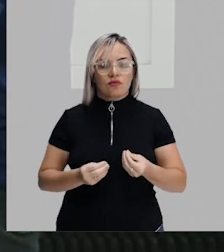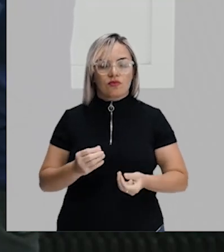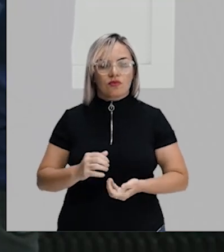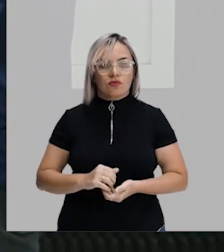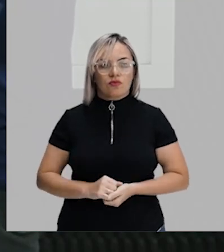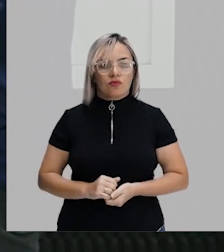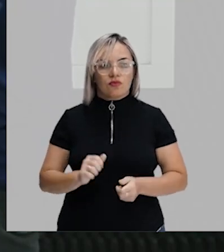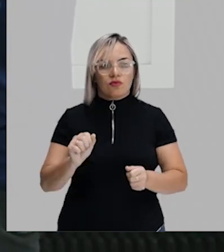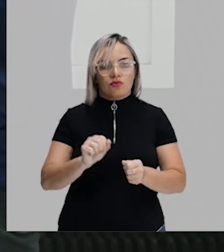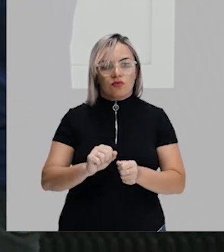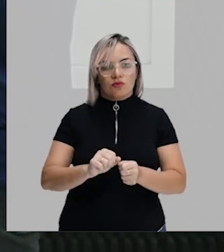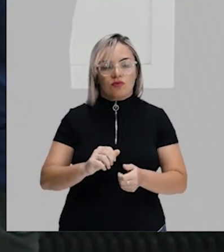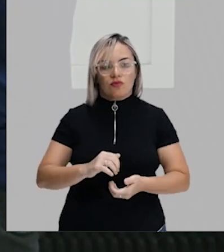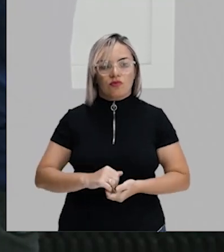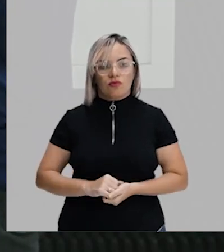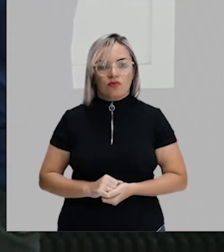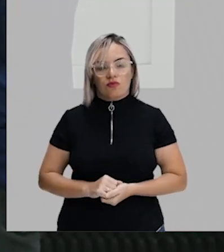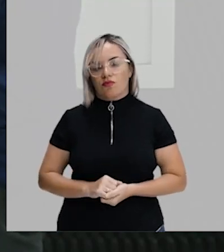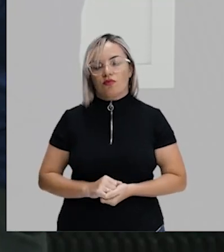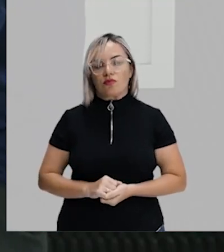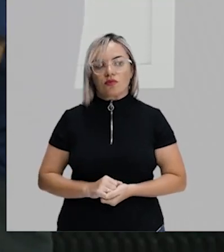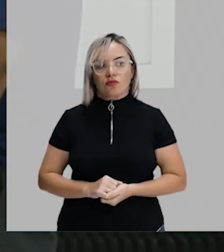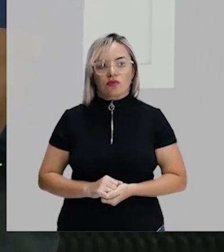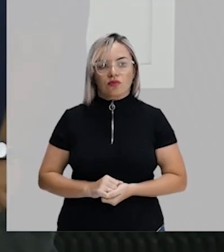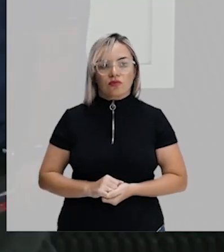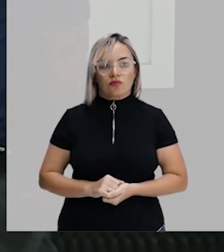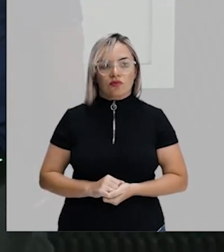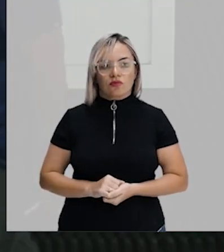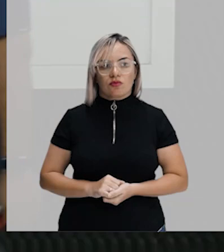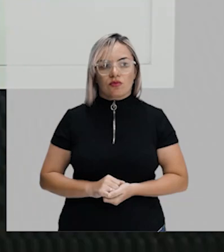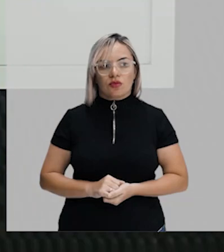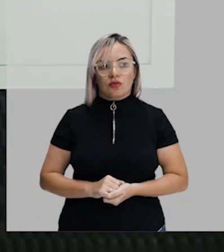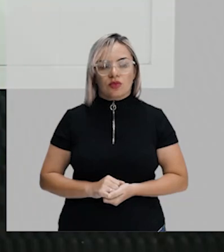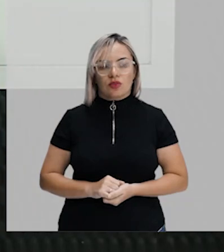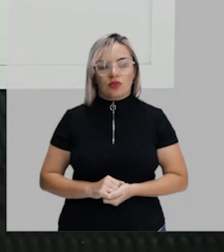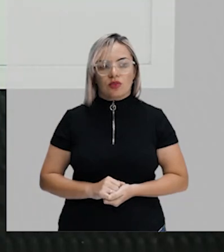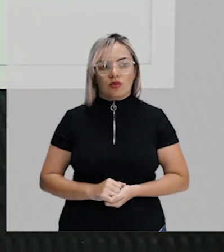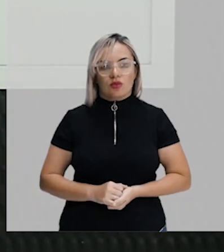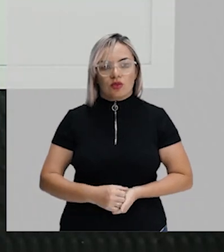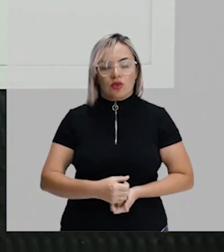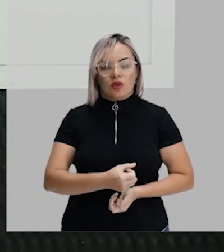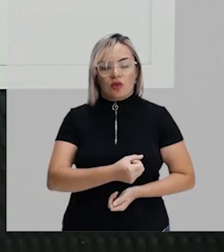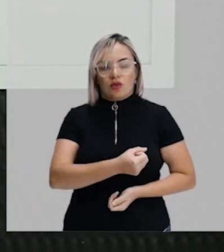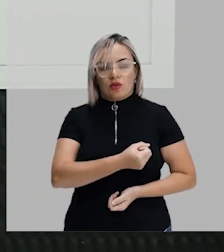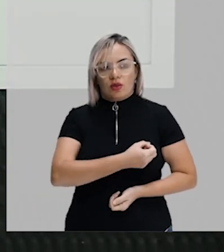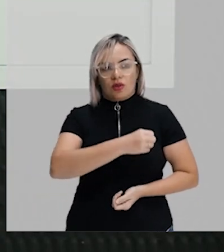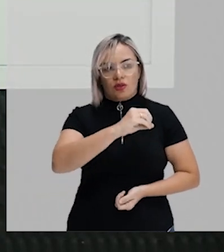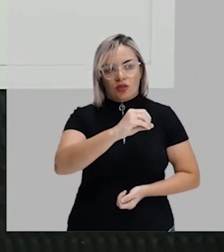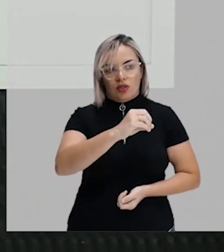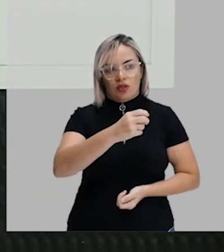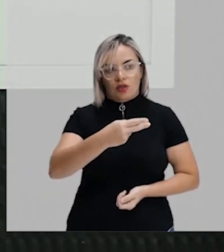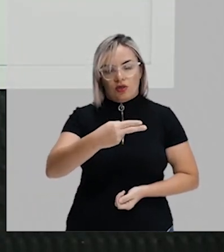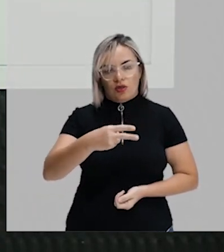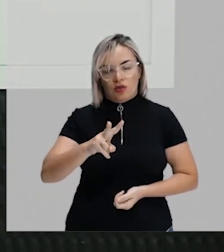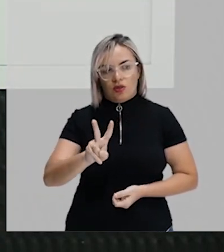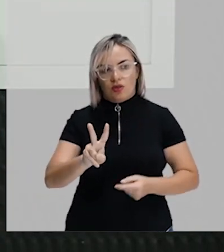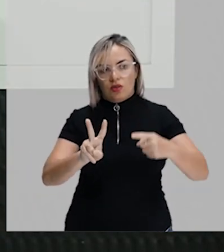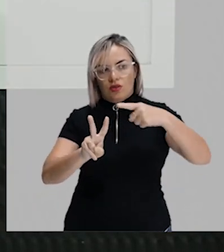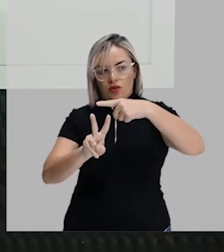menos gravidade vezes o tempo. Tá ok? Então,